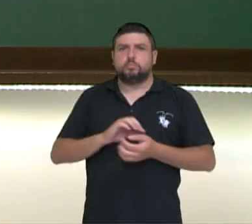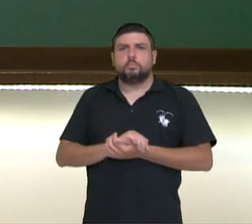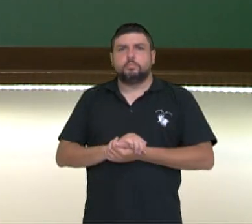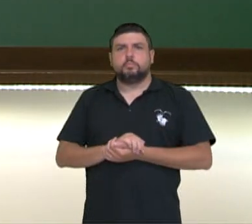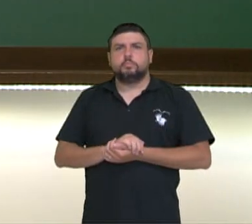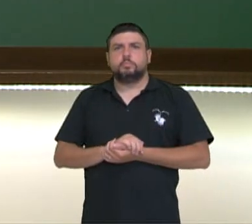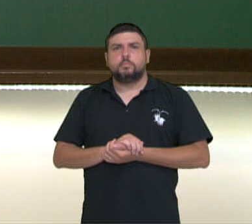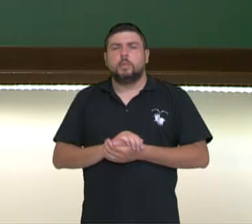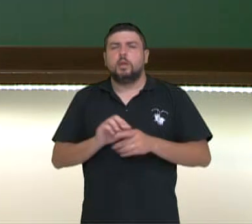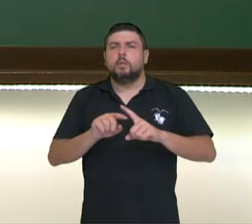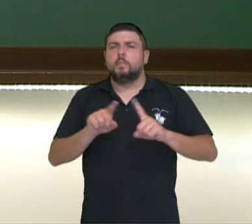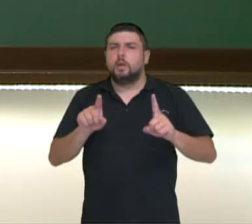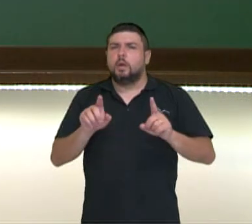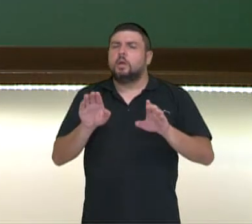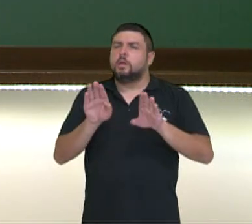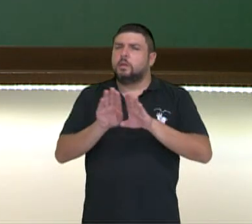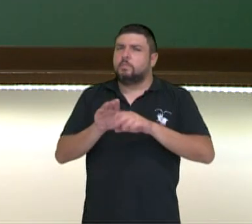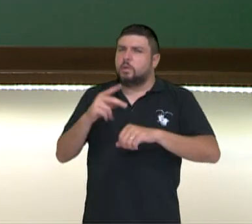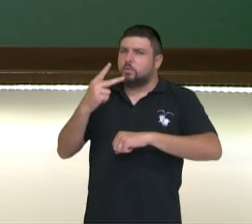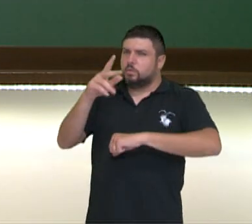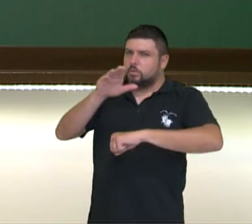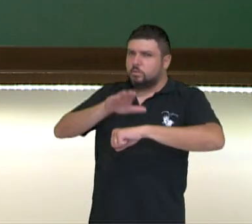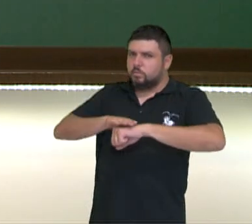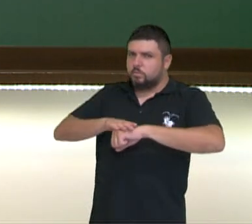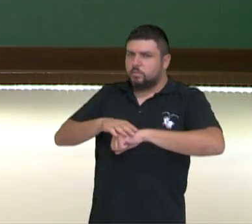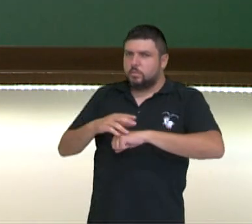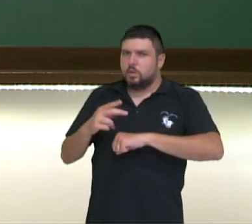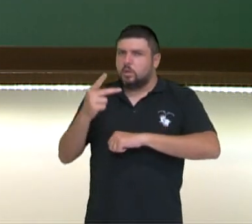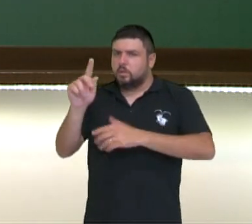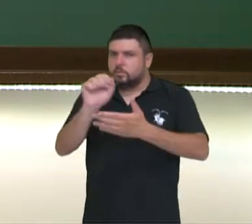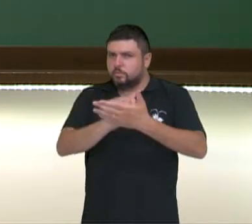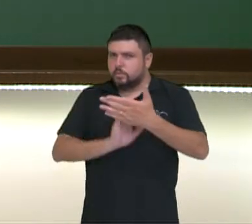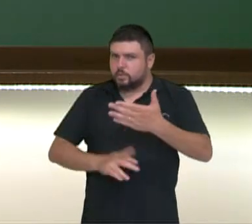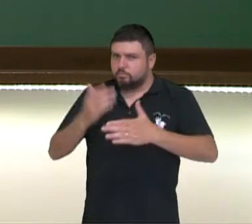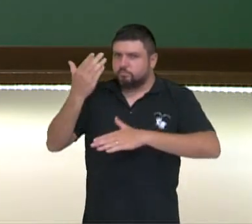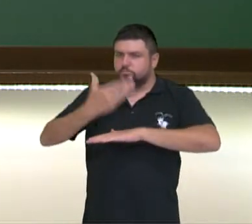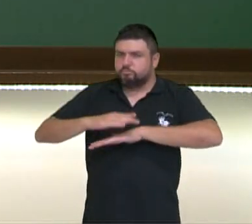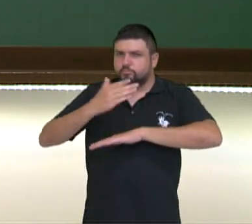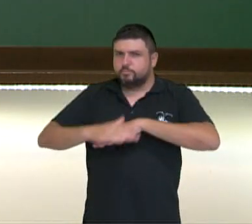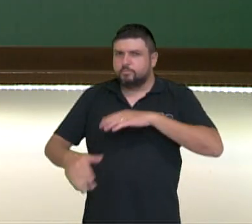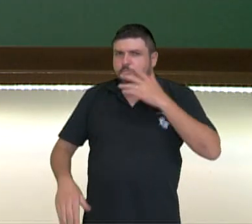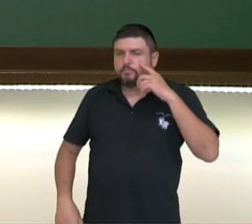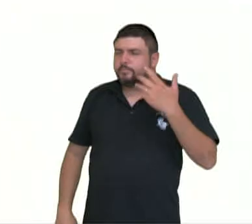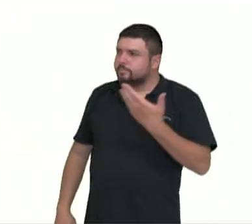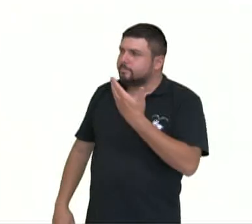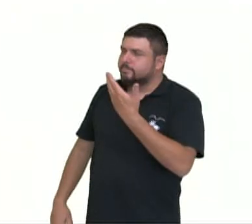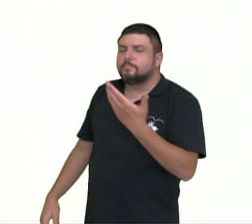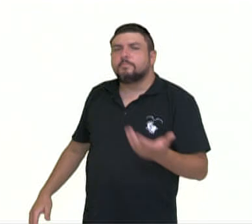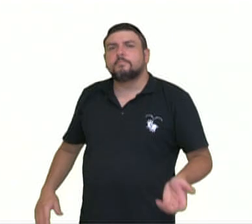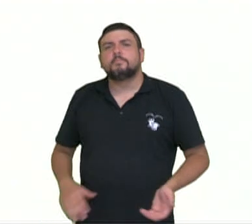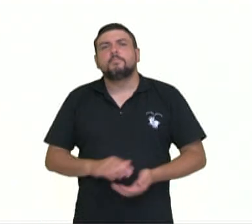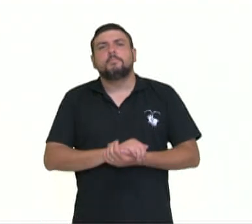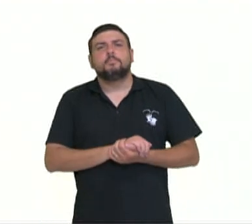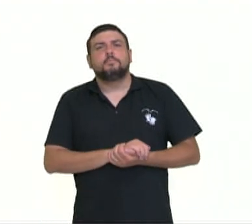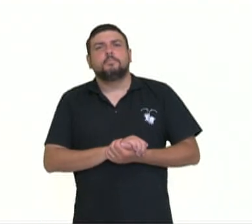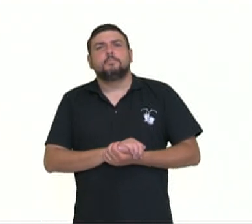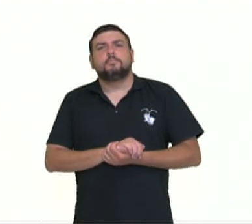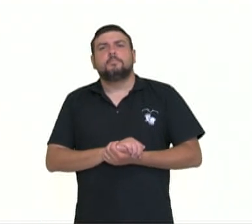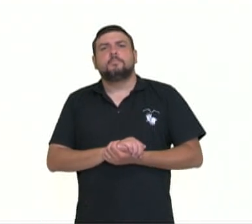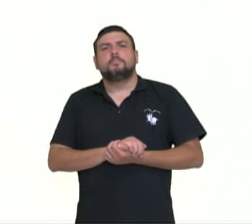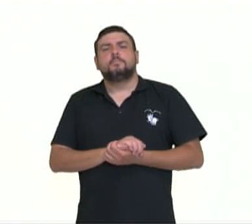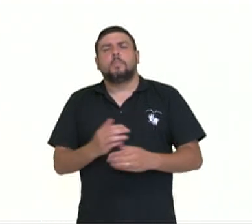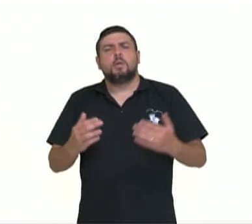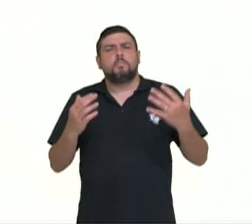isso que a gente vai falar um pouquinho hoje no nosso Mão na Massa. Vamos acompanhar lá? Então, no nosso Mão na Massa, eu trago uma